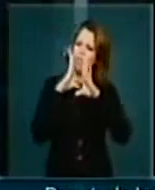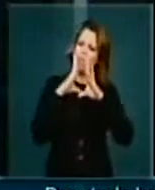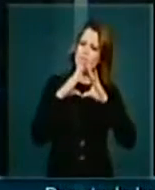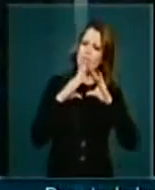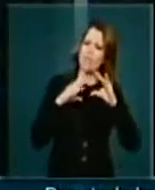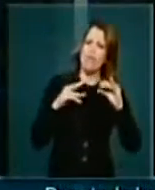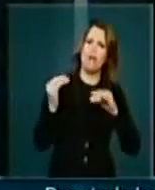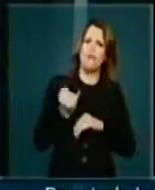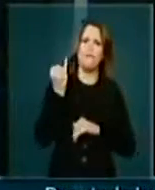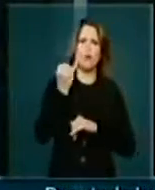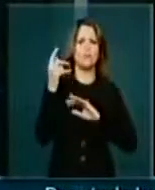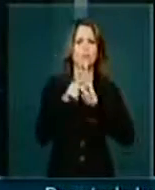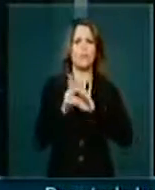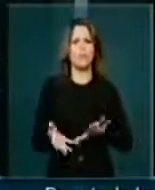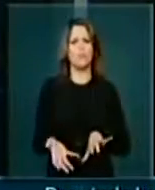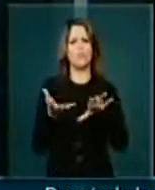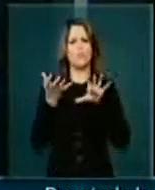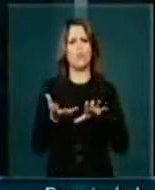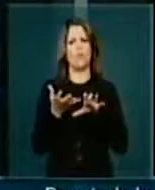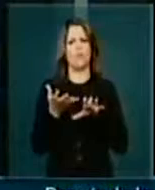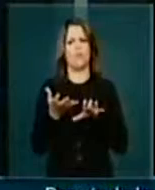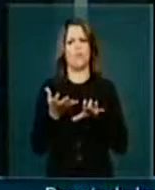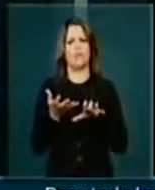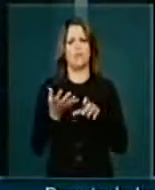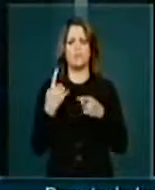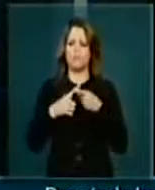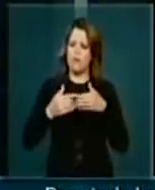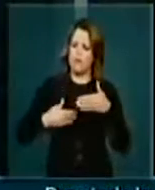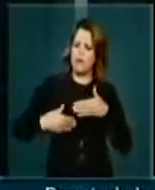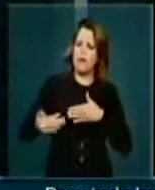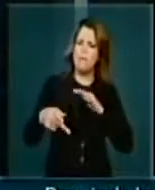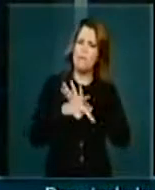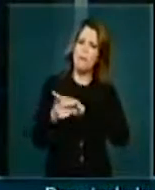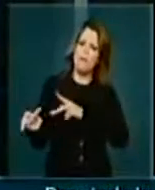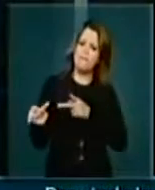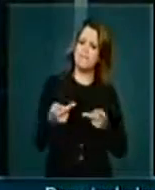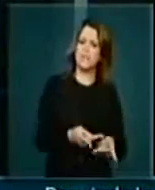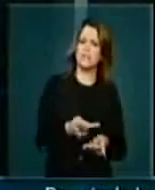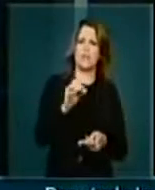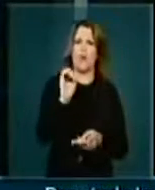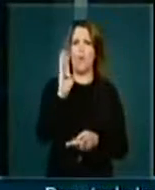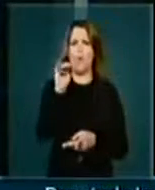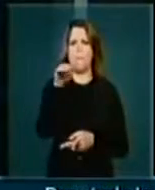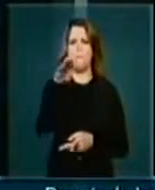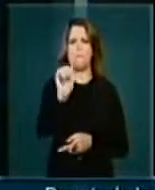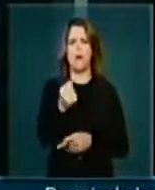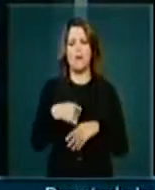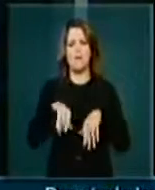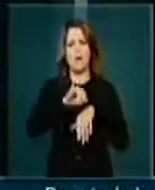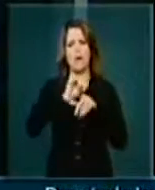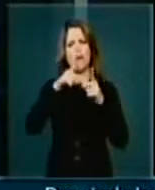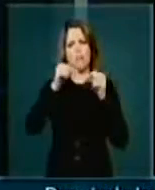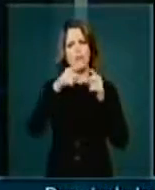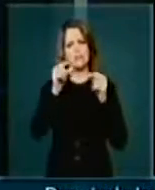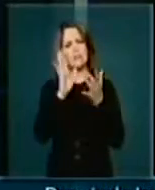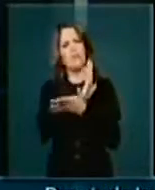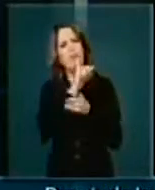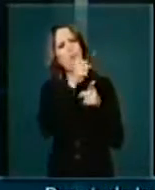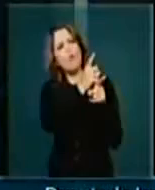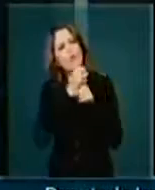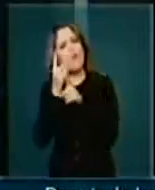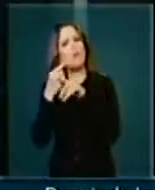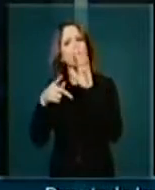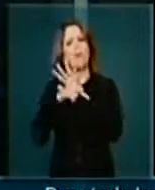esvaziamento do papel do Congresso Nacional. Durante a passagem do senhor Obama pela capital federal, houve encontros com o